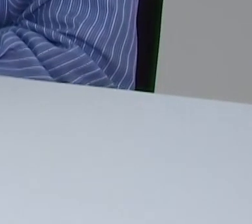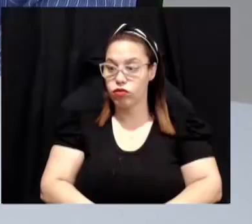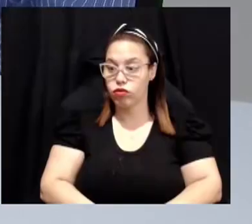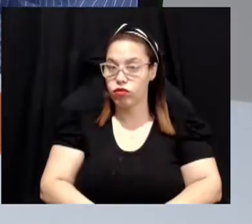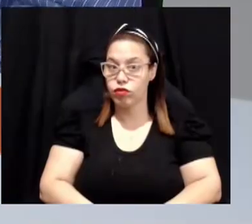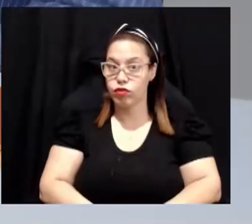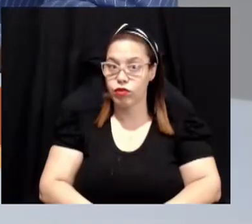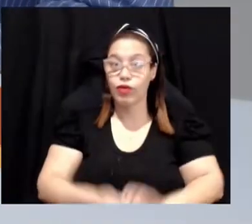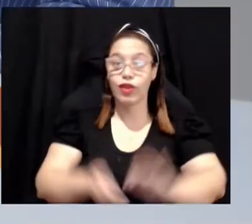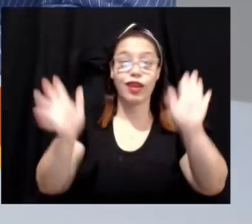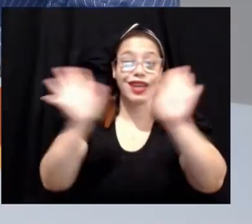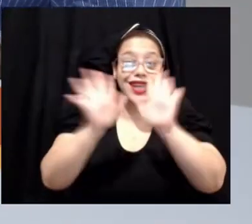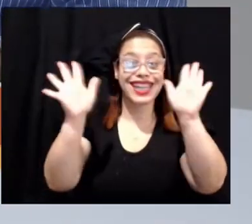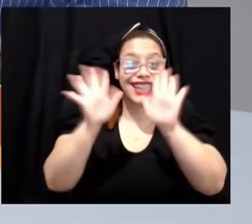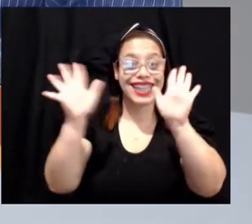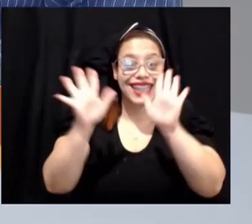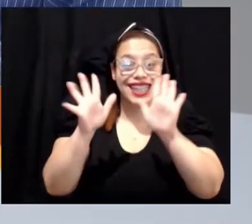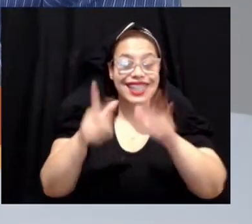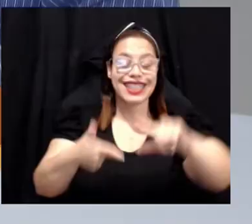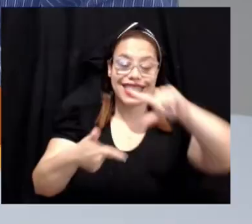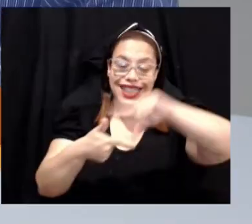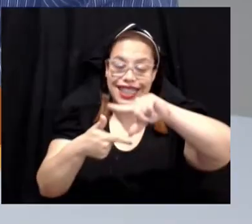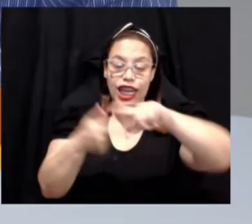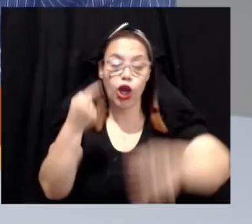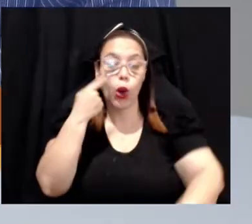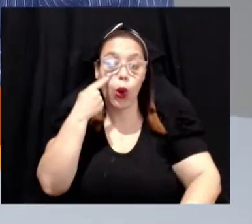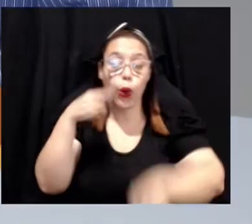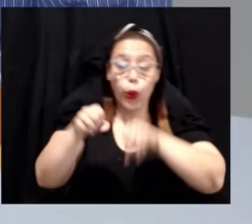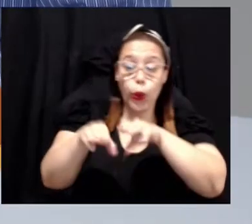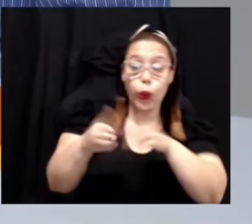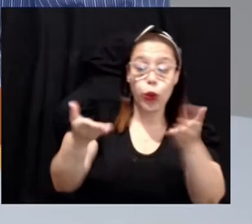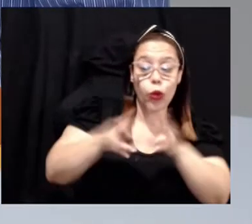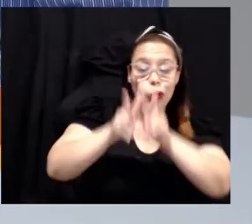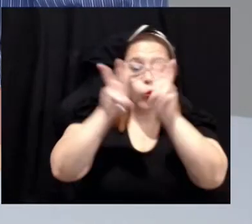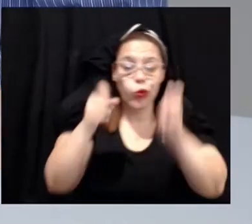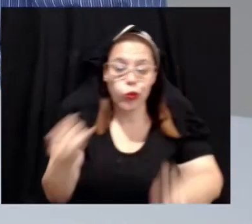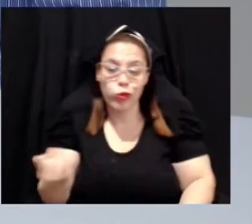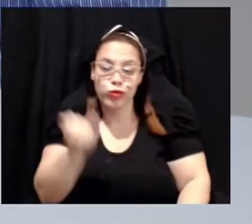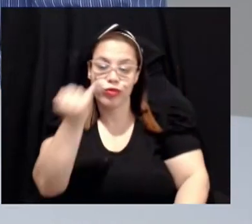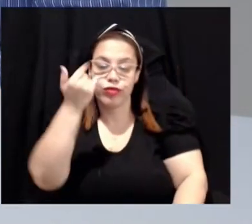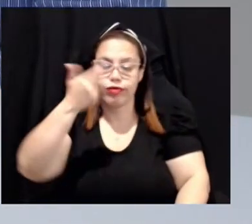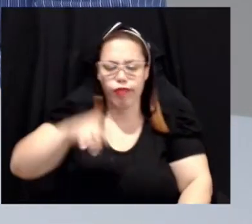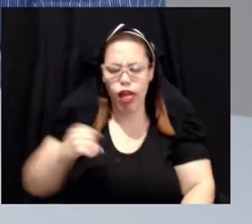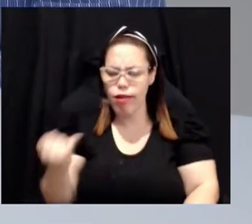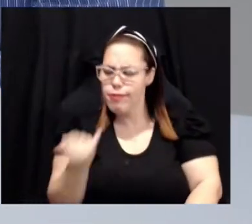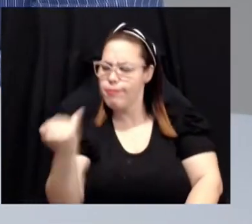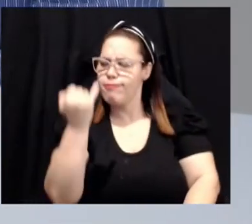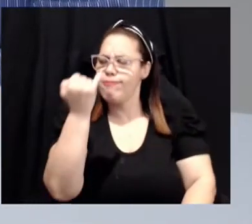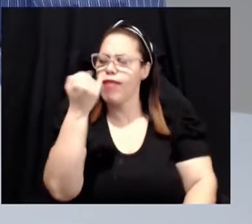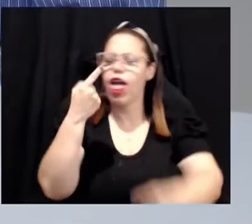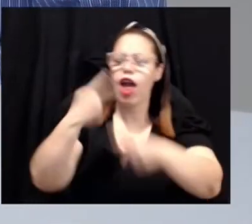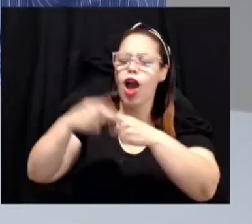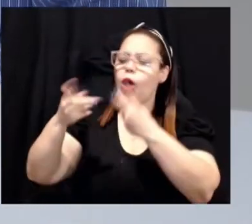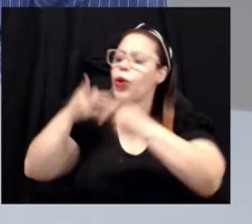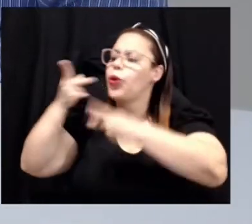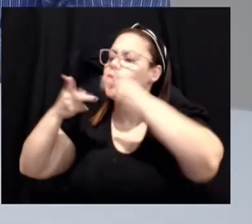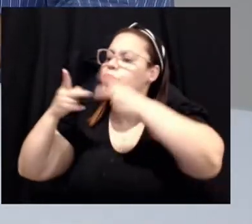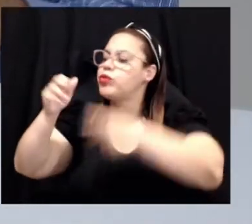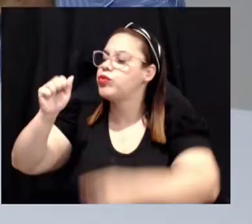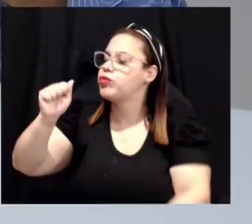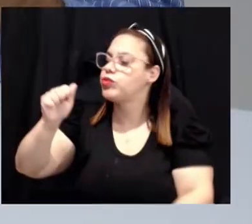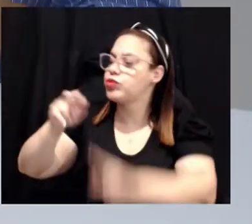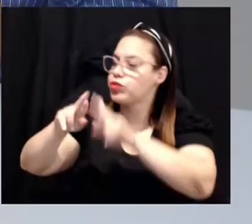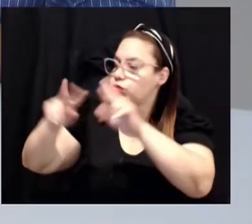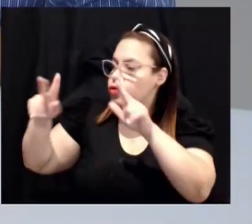Bom, pessoal, quadro de Olho na Educação, e olha só, hoje um assunto mais uma vez super importante, porque vamos falar sobre a diferença